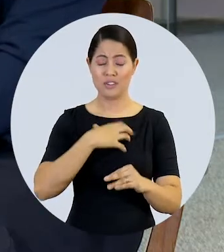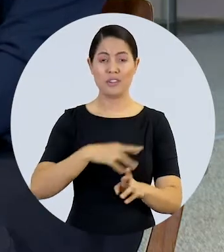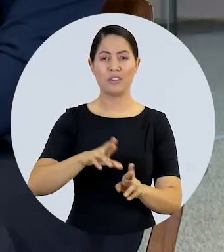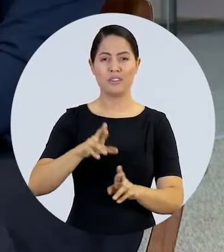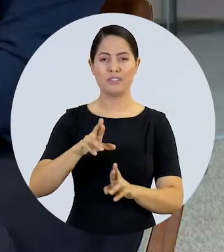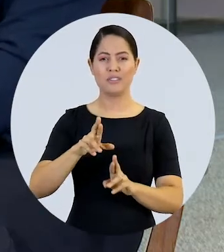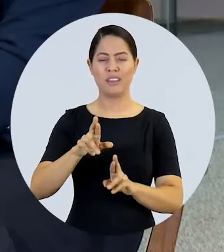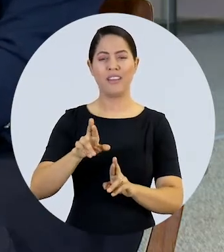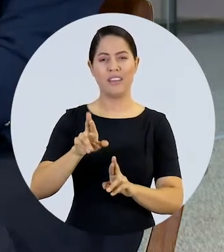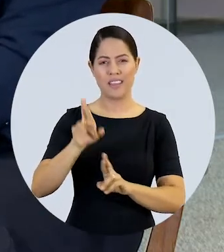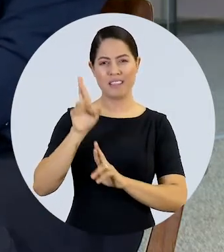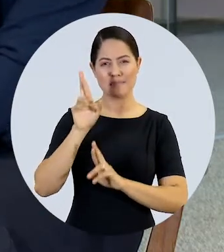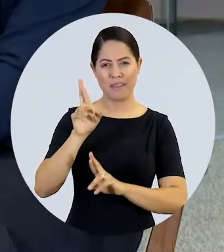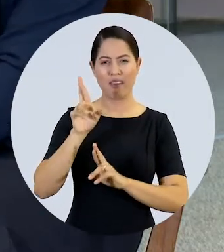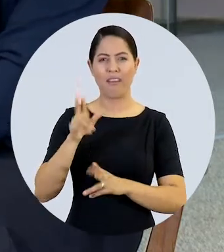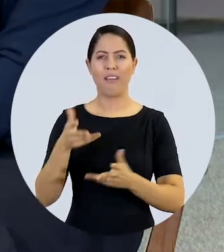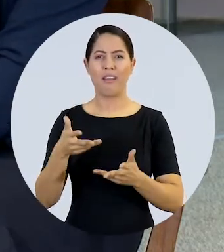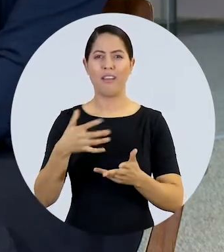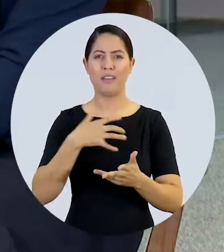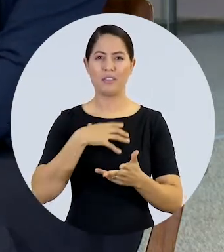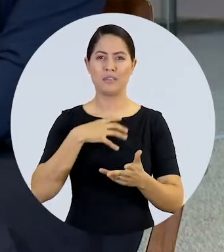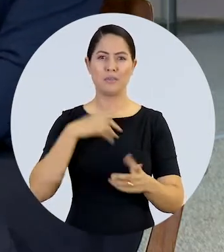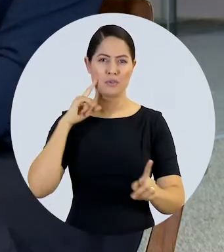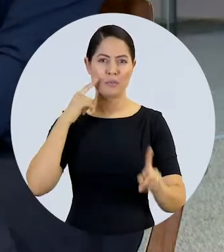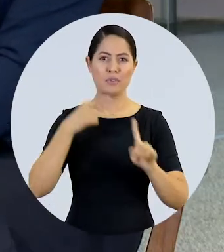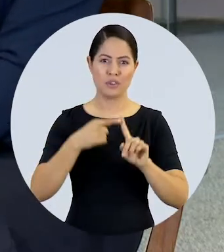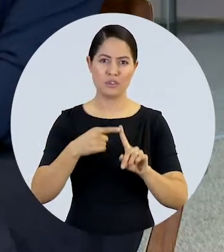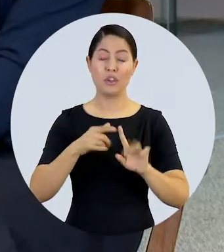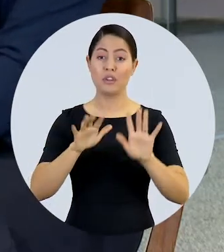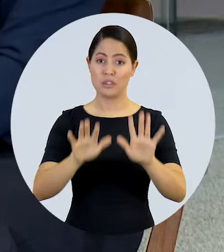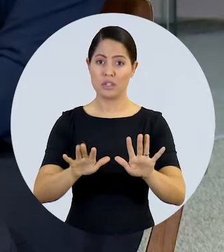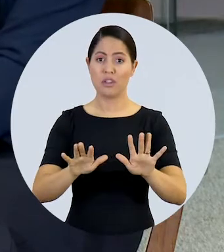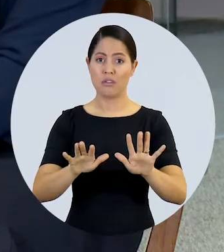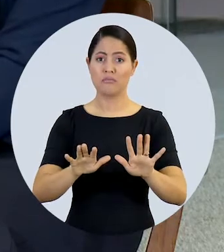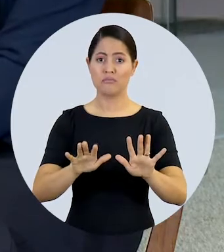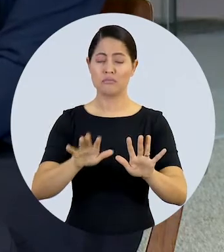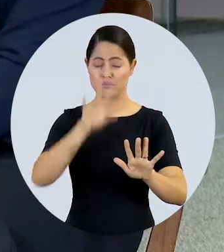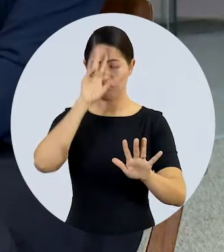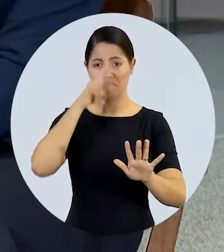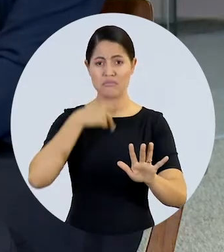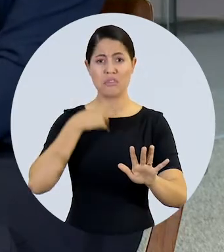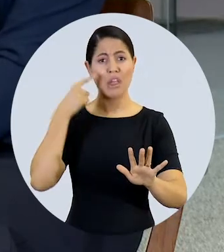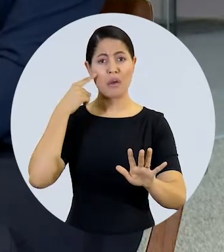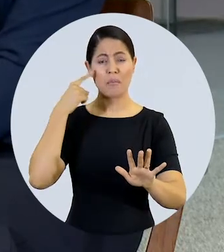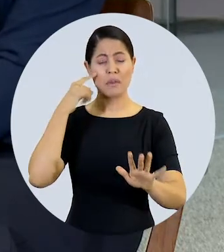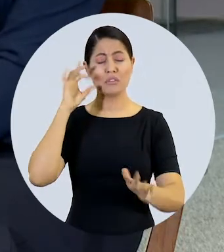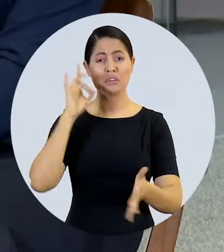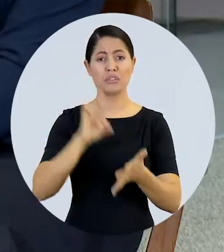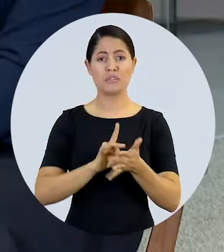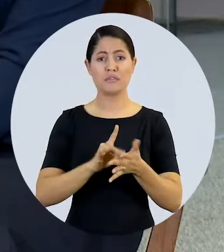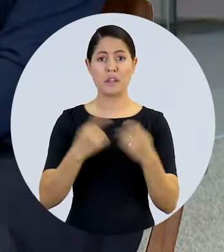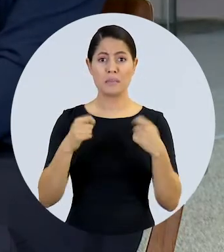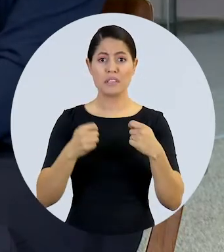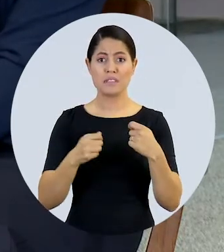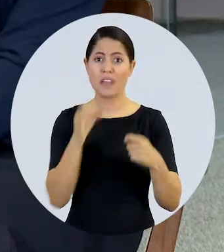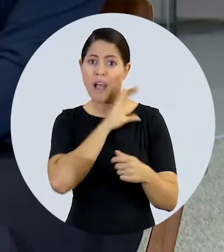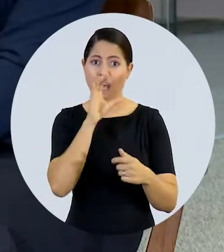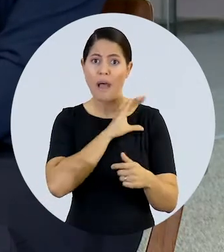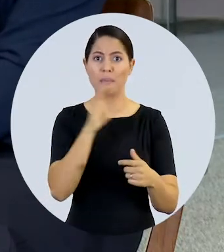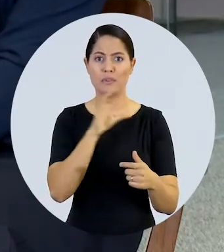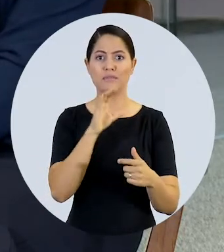minhas expectativas, né? Nos meus ideais. Então, eu penso que é necessário